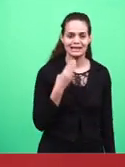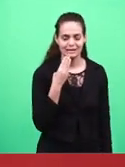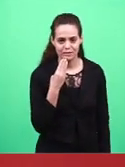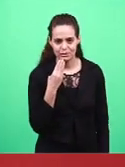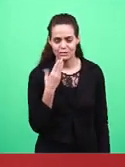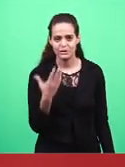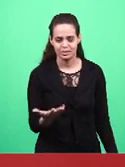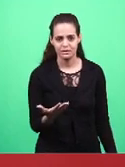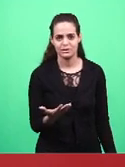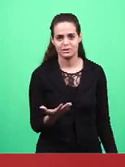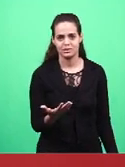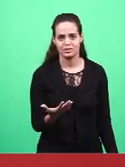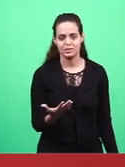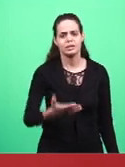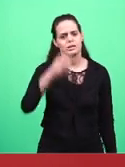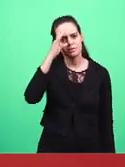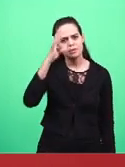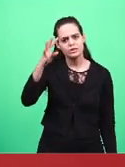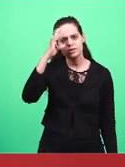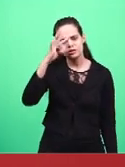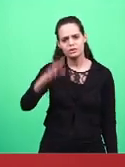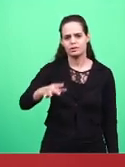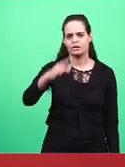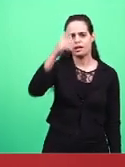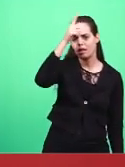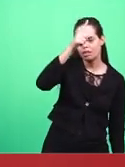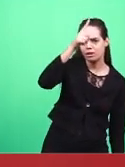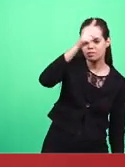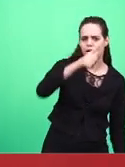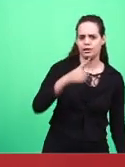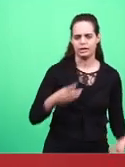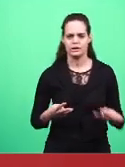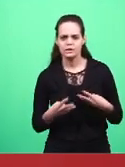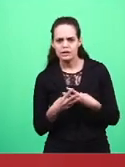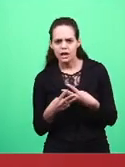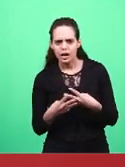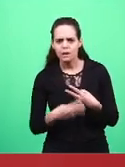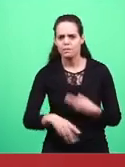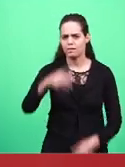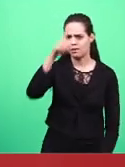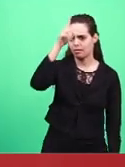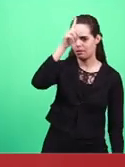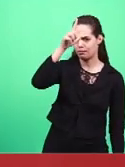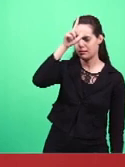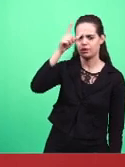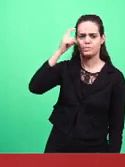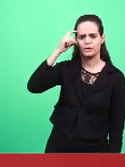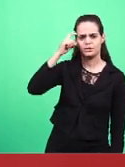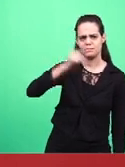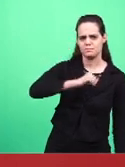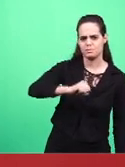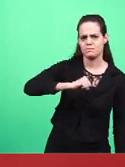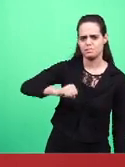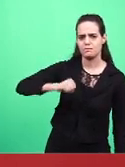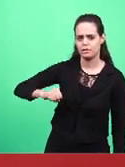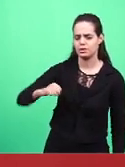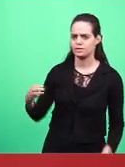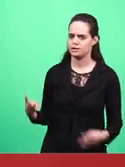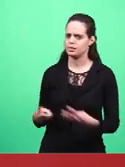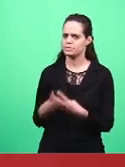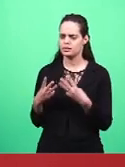a Daniel se ele pudesse, aí tivesse um tempinho para ele falar alguma coisa sobre o Torá aqui, que já falou.